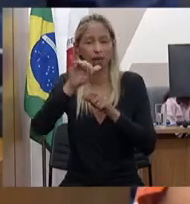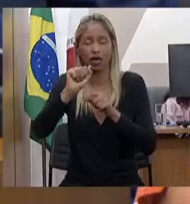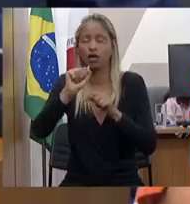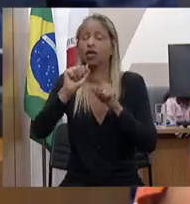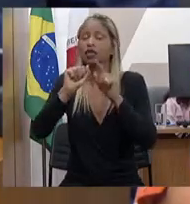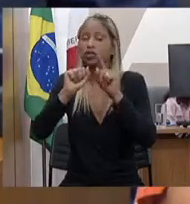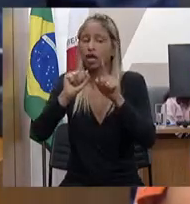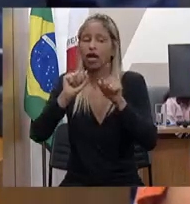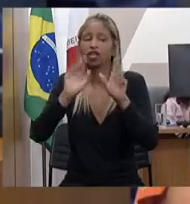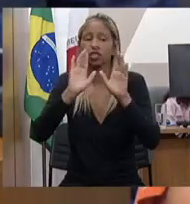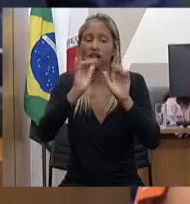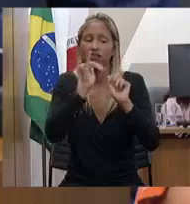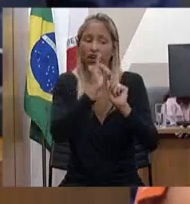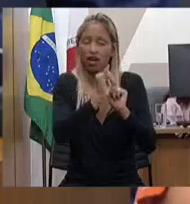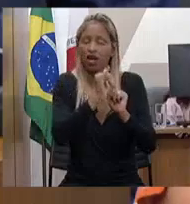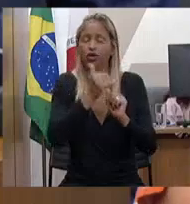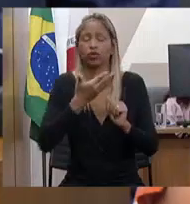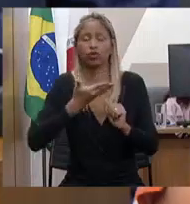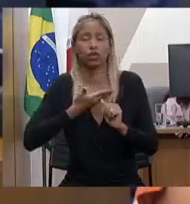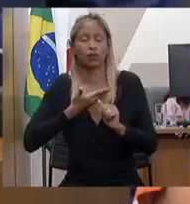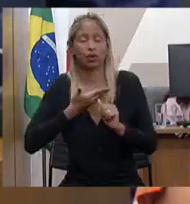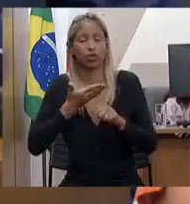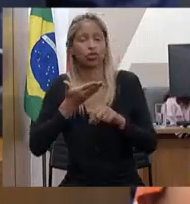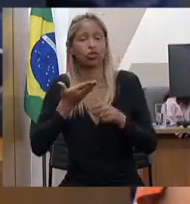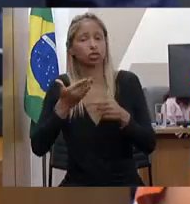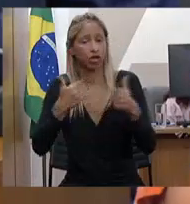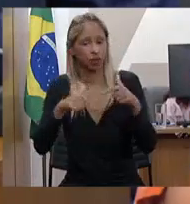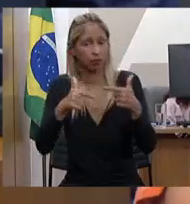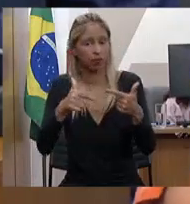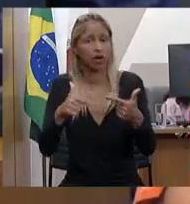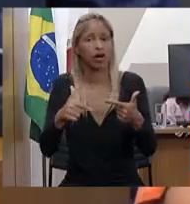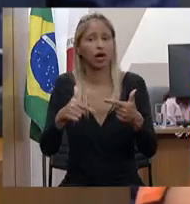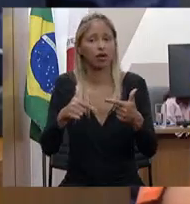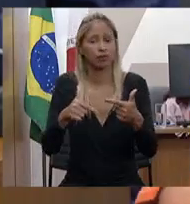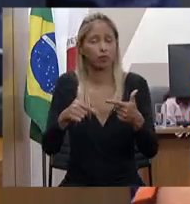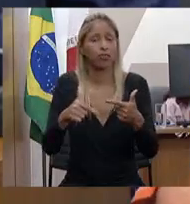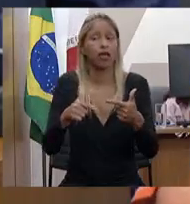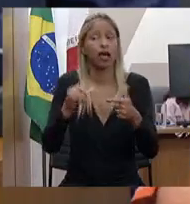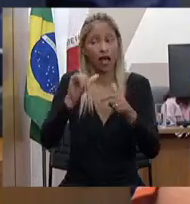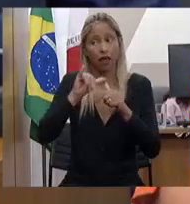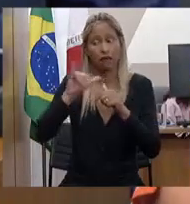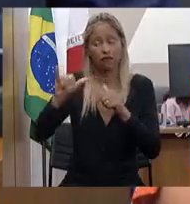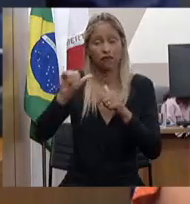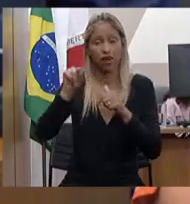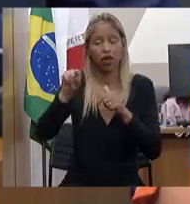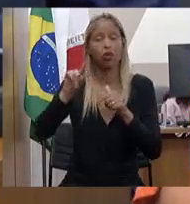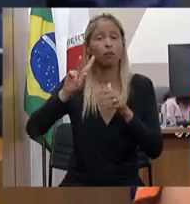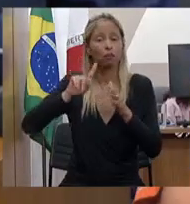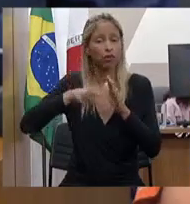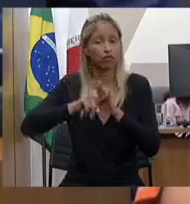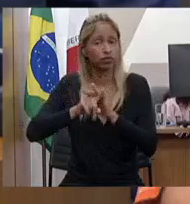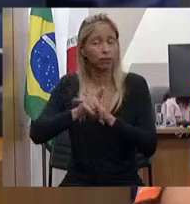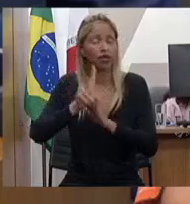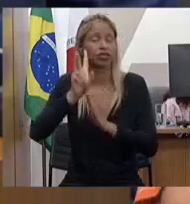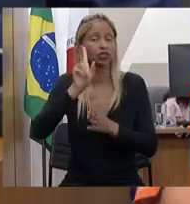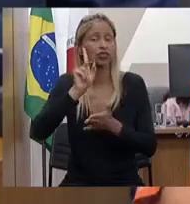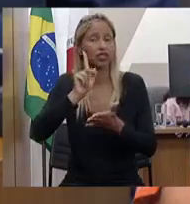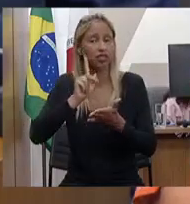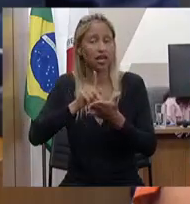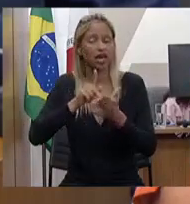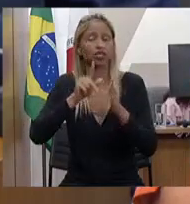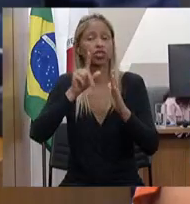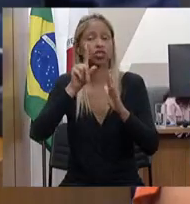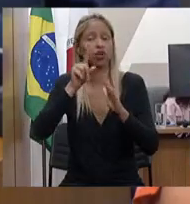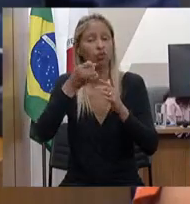para os nossos colegas aqui né com a minha amiga da CTB ela falou profundamente as